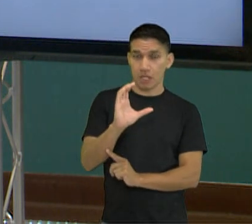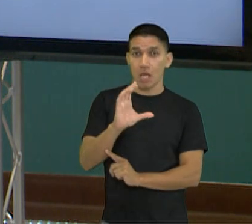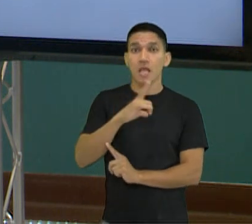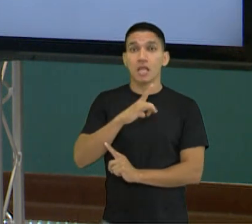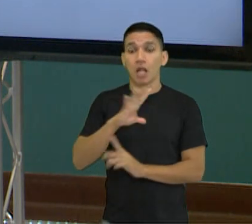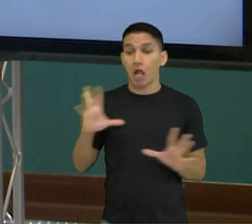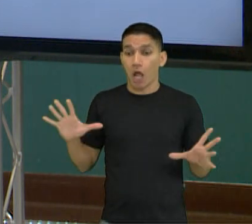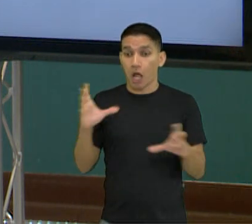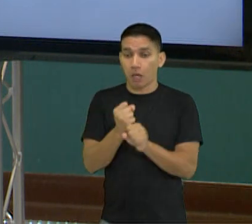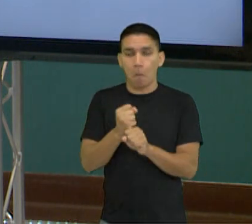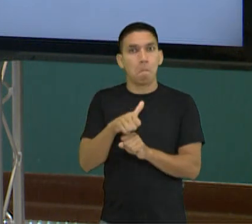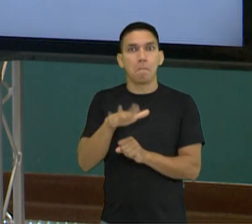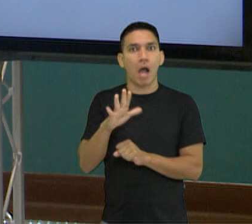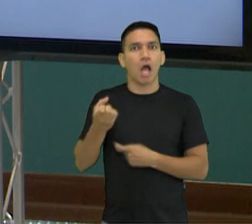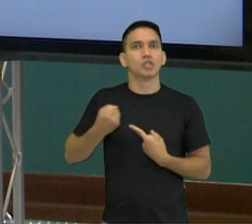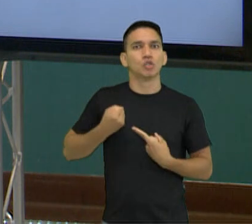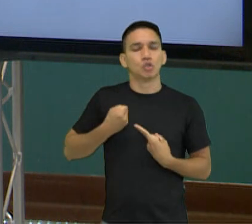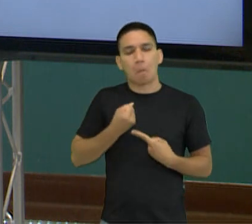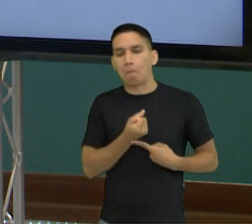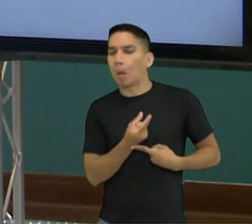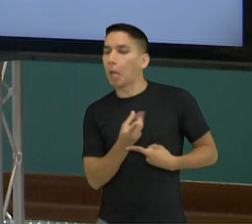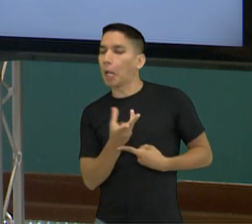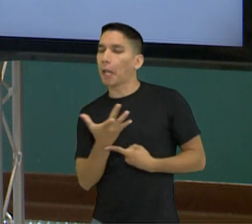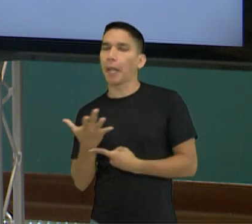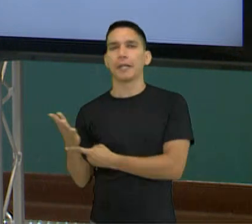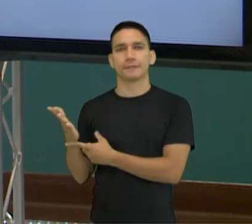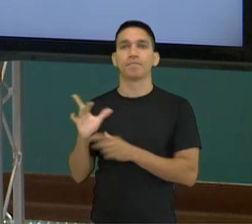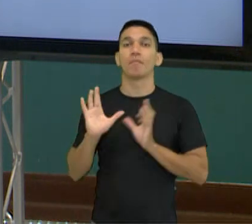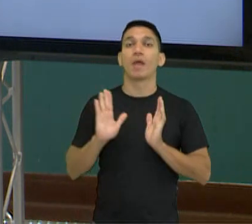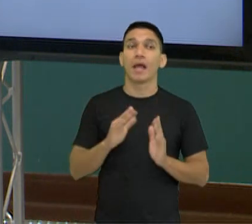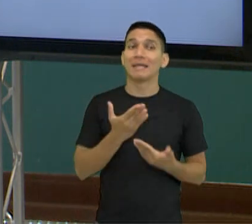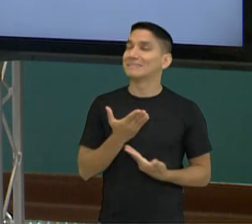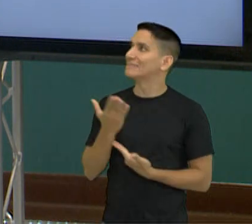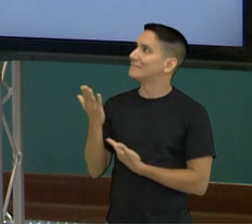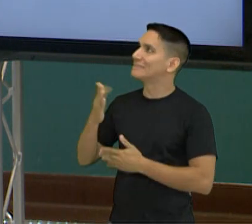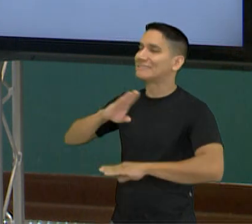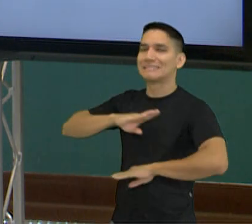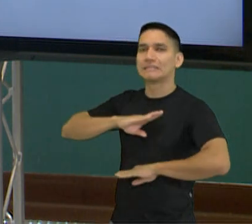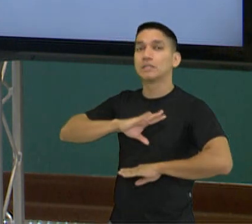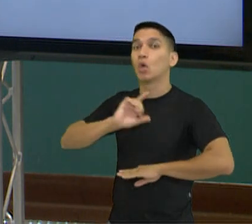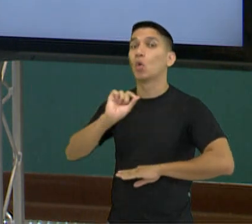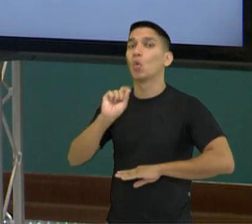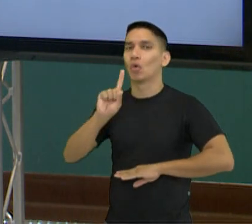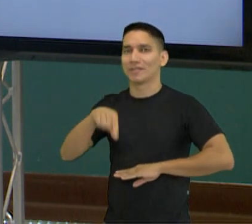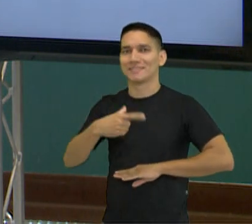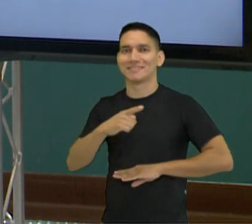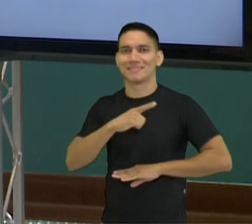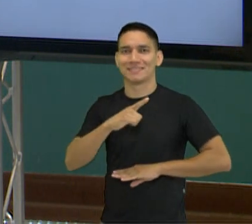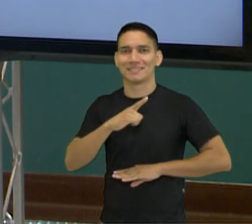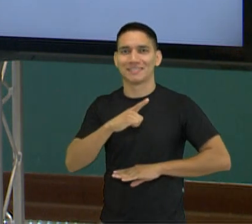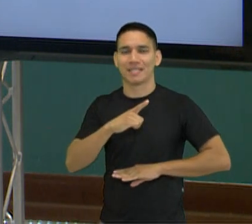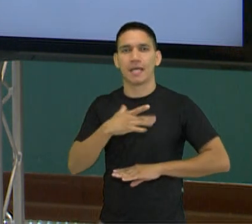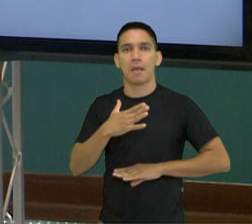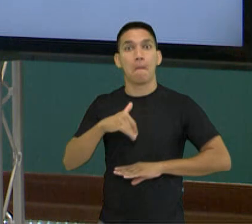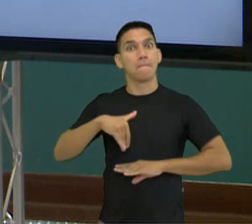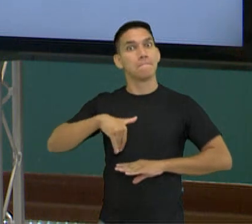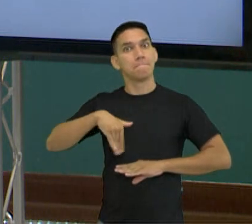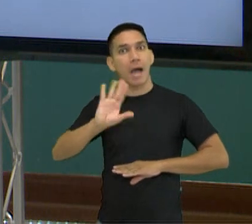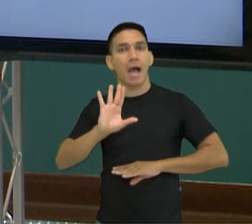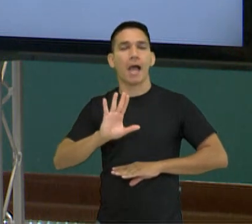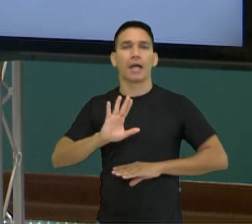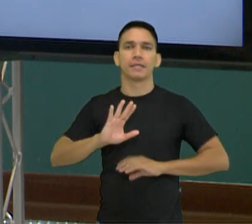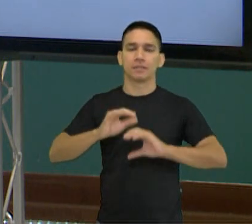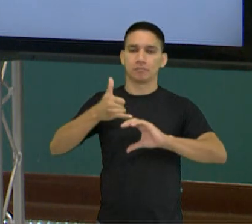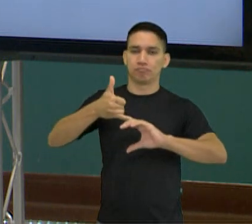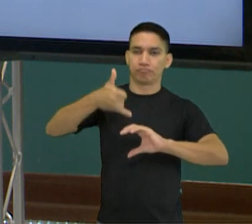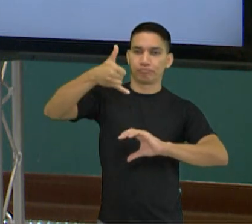maior número deles. Agora, nesta situação, quando nós temos insaturações, que nós temos dupla ou